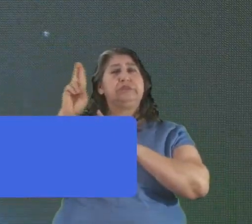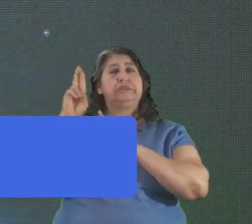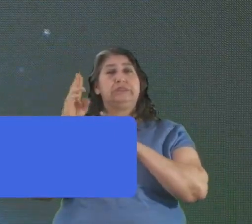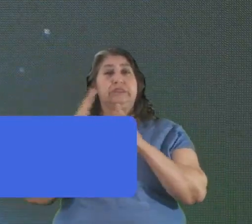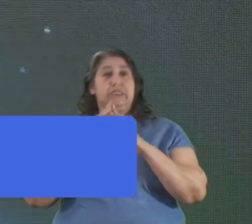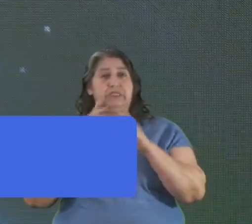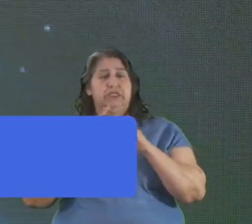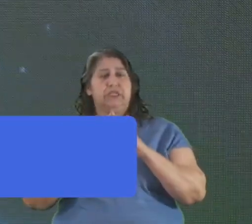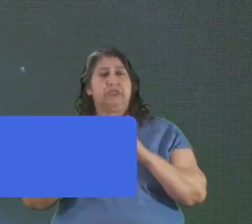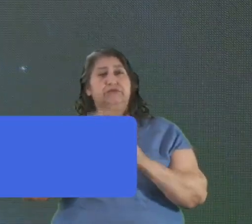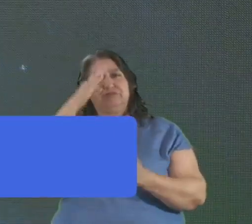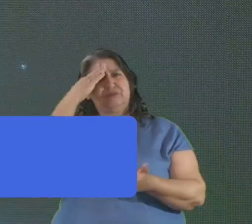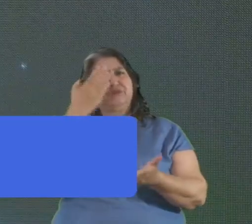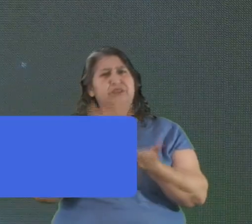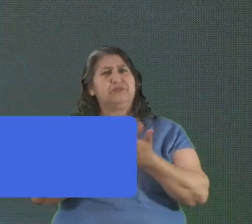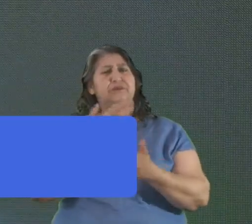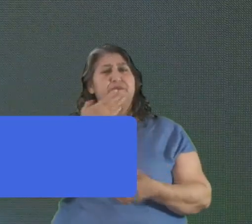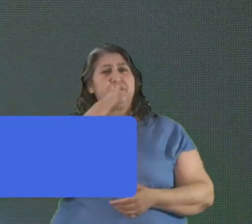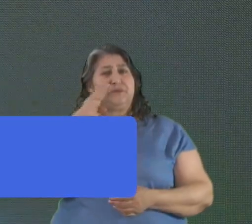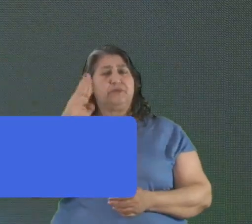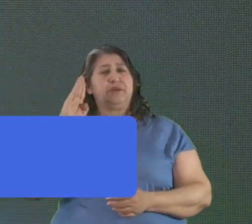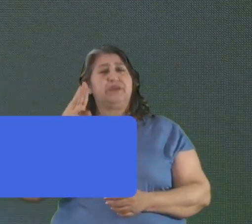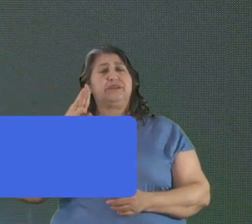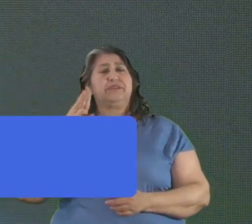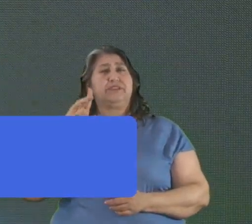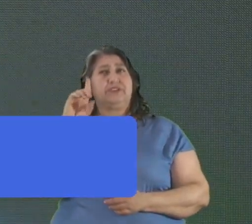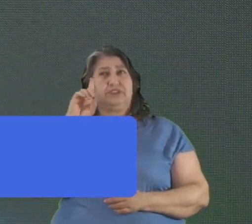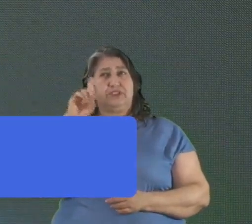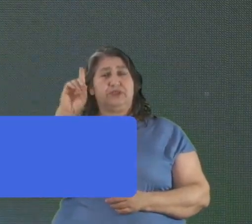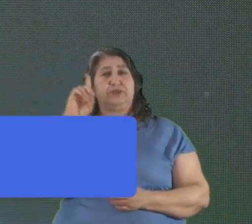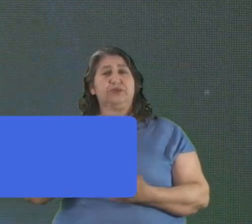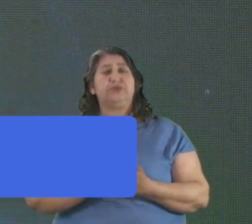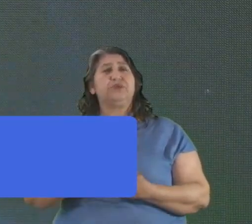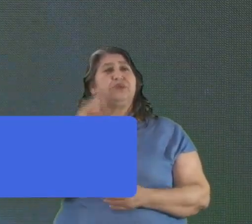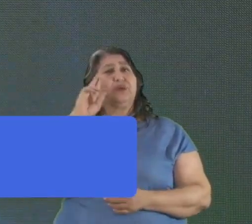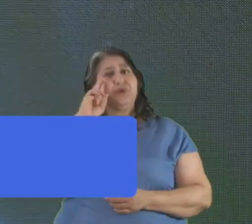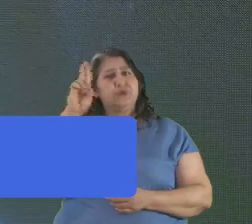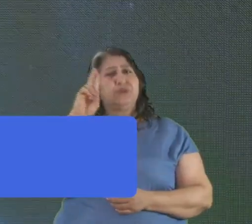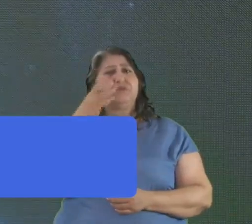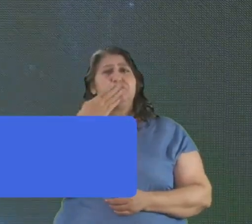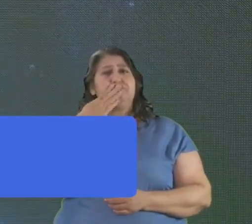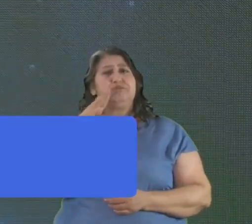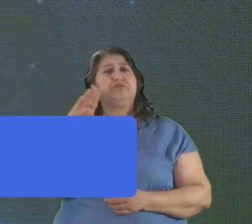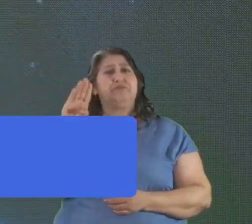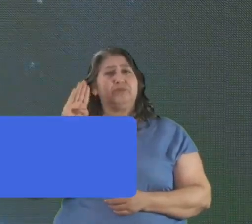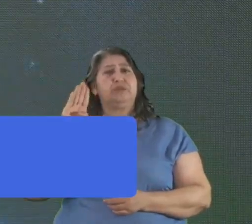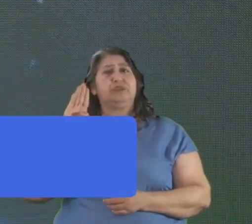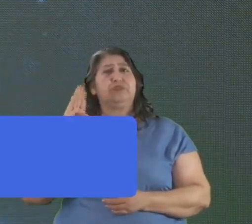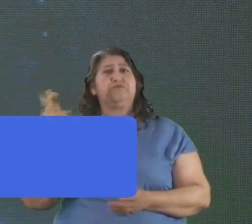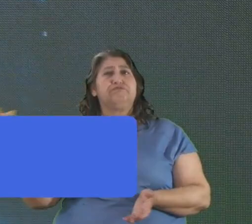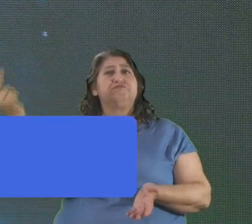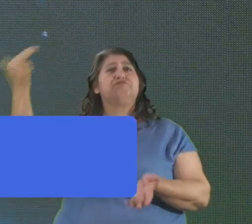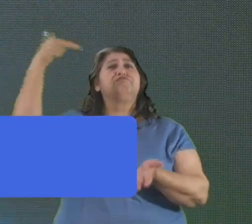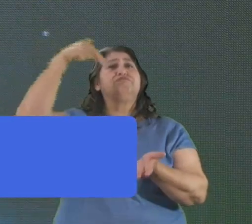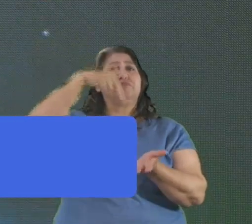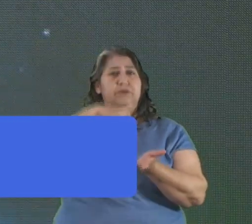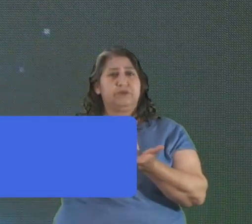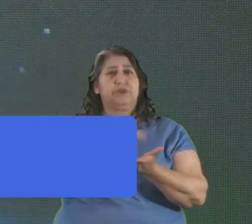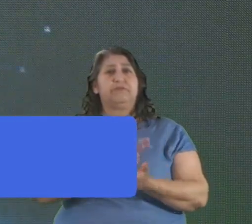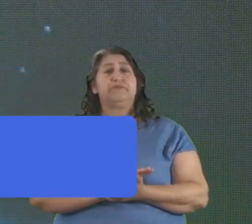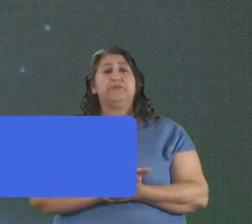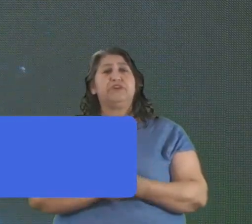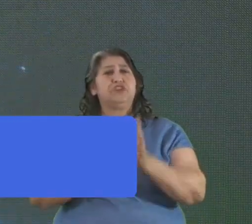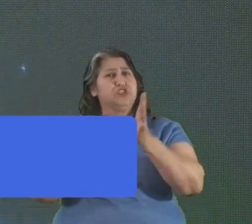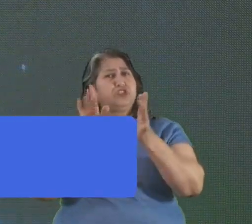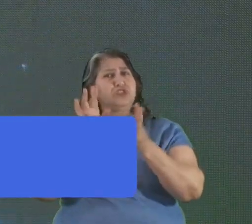cremos na promessa da palavra de Deus, que o Senhor prometeu voltar.